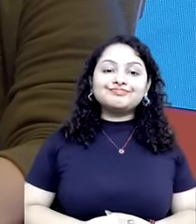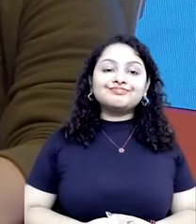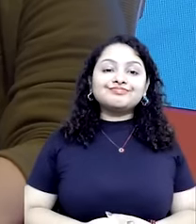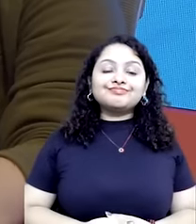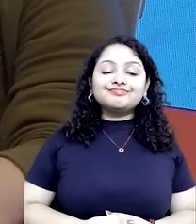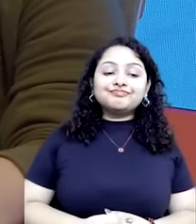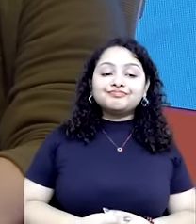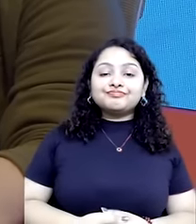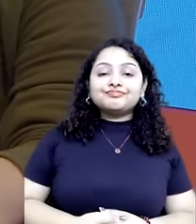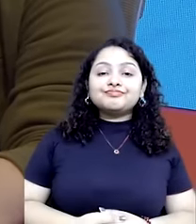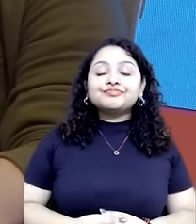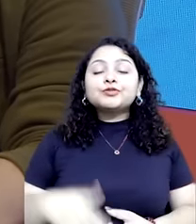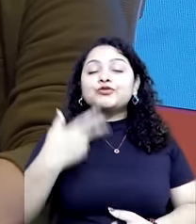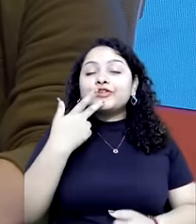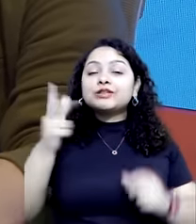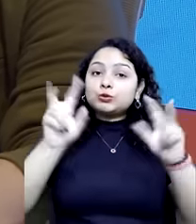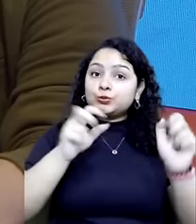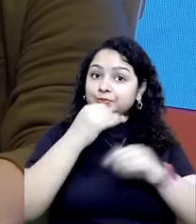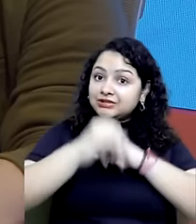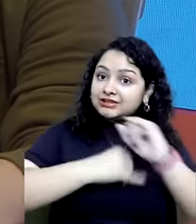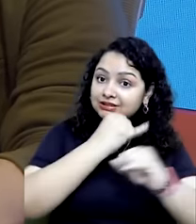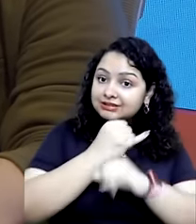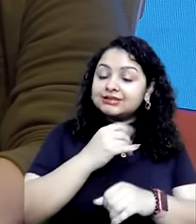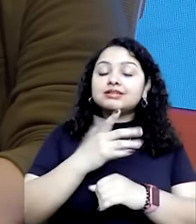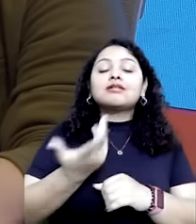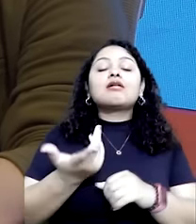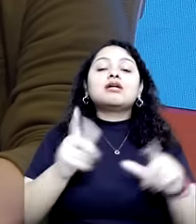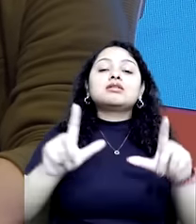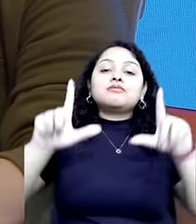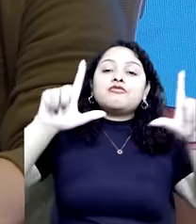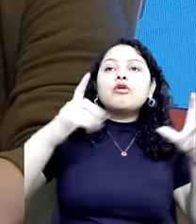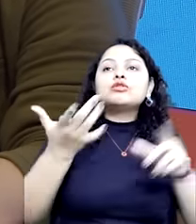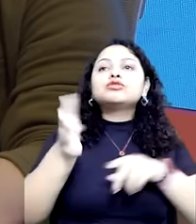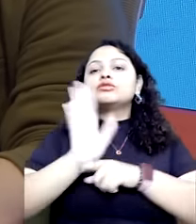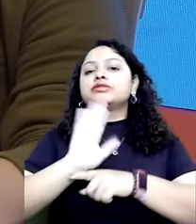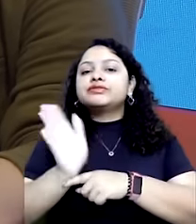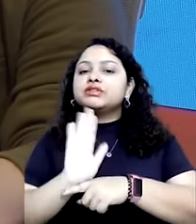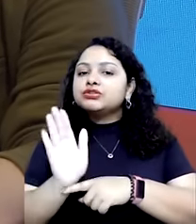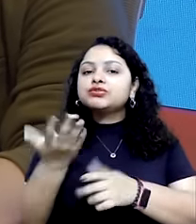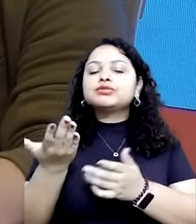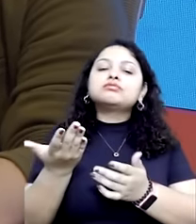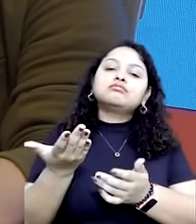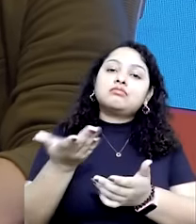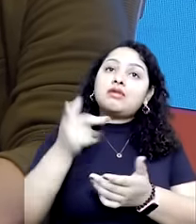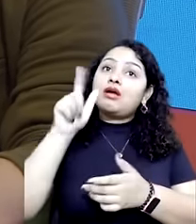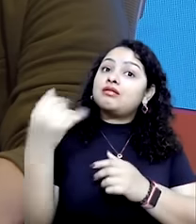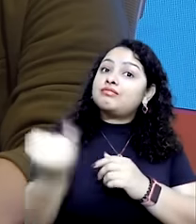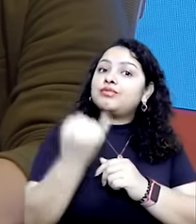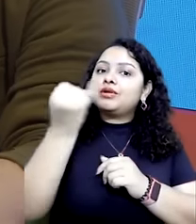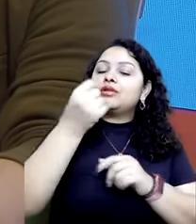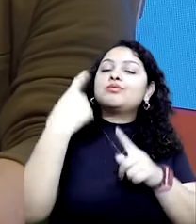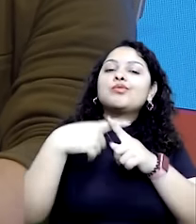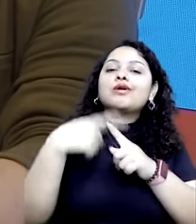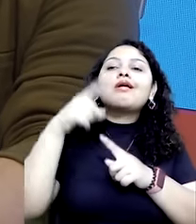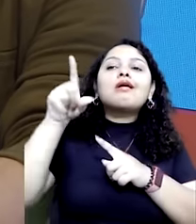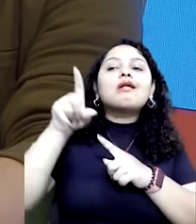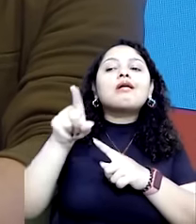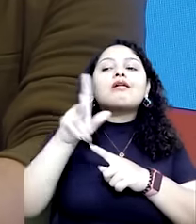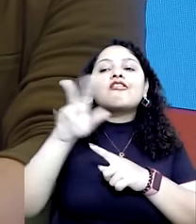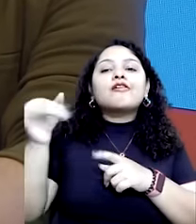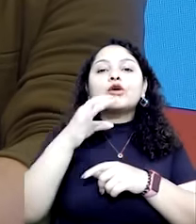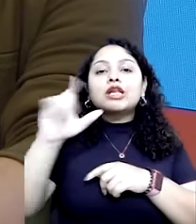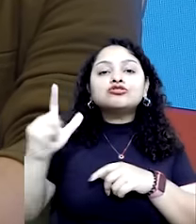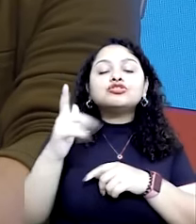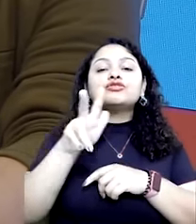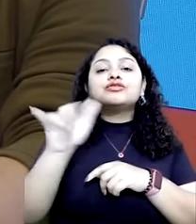né quando a gente tá falando de internet as imagens tanto foto quanto vídeo ação papel muito importante porque é ela quem vai ter ali né o